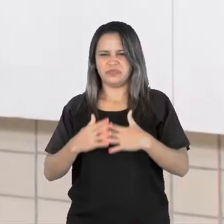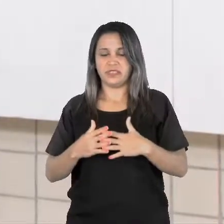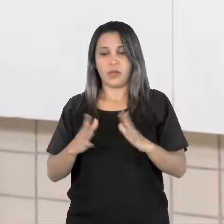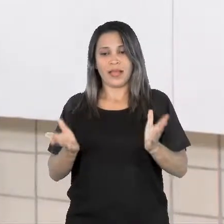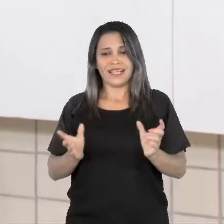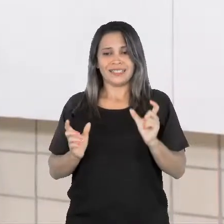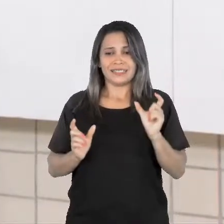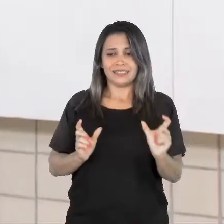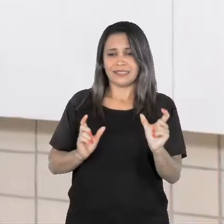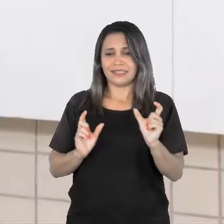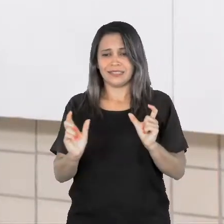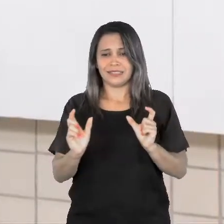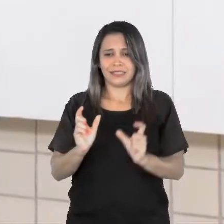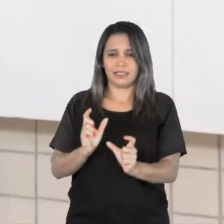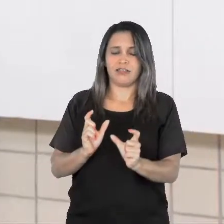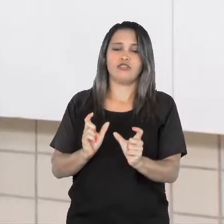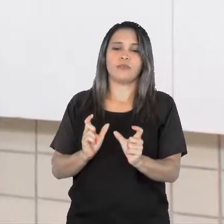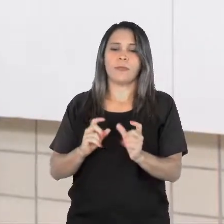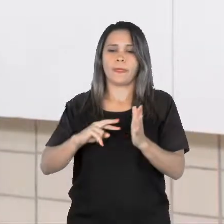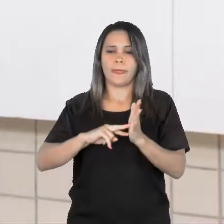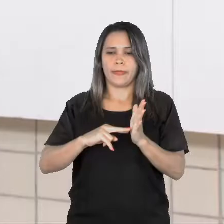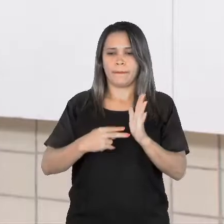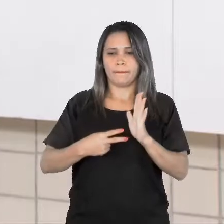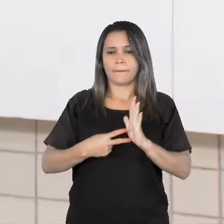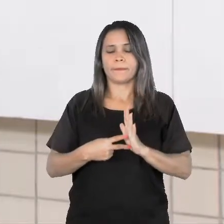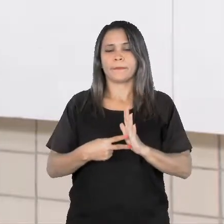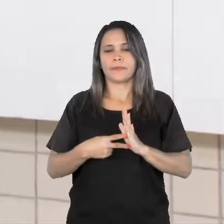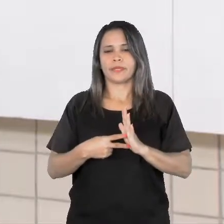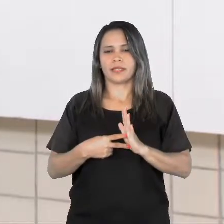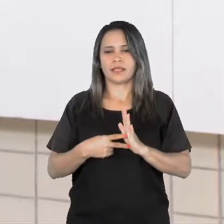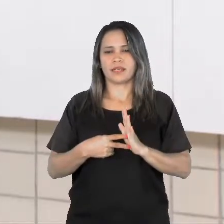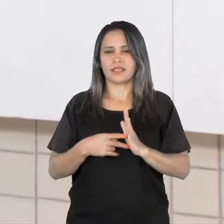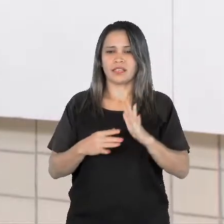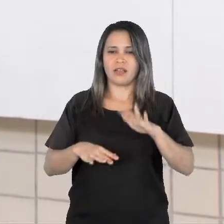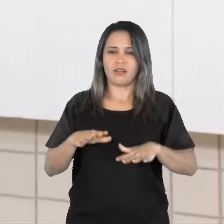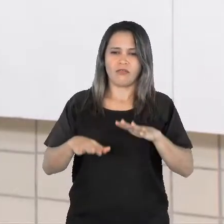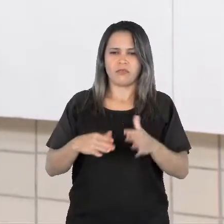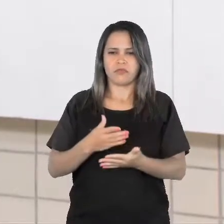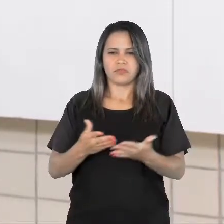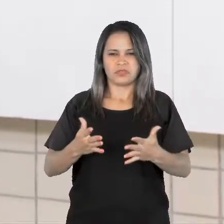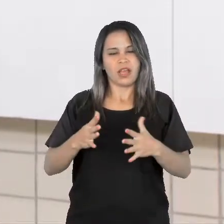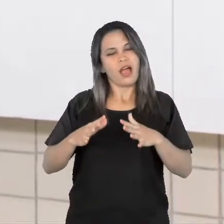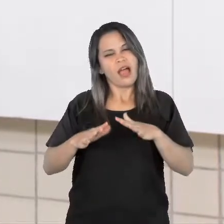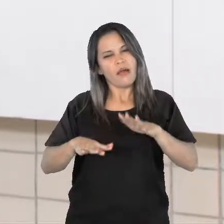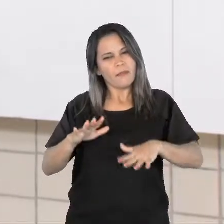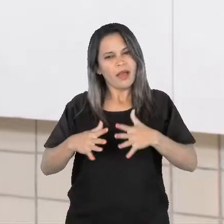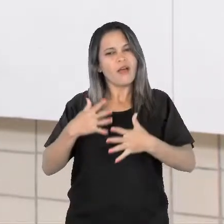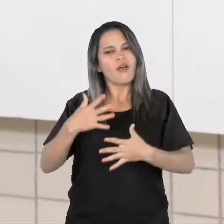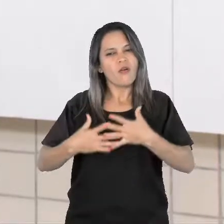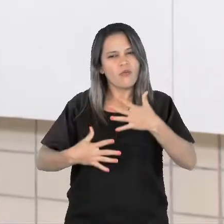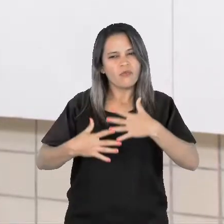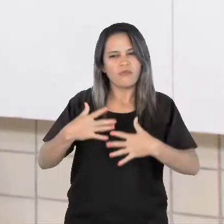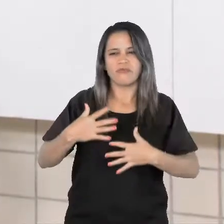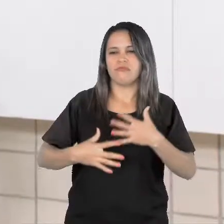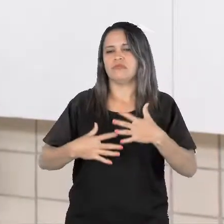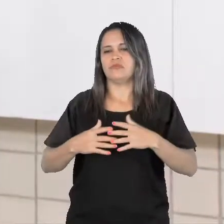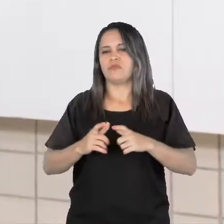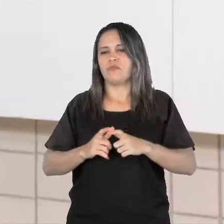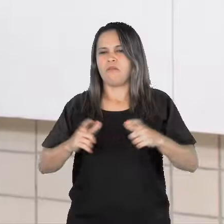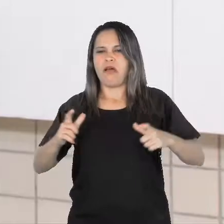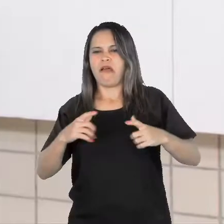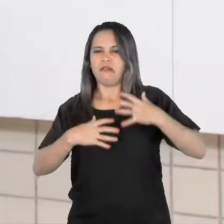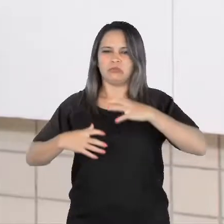termos, o significado, talvez para você hoje seja um pouco confuso. Essa questão de quanto maior a